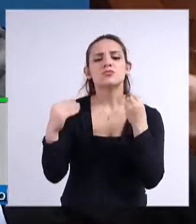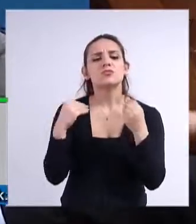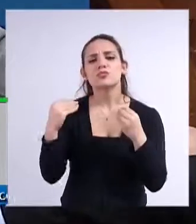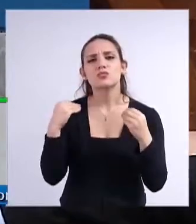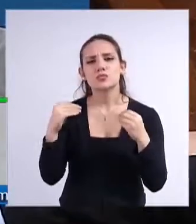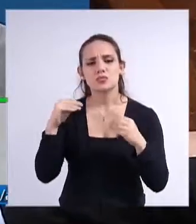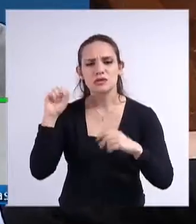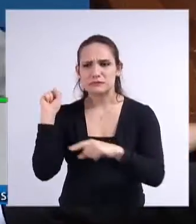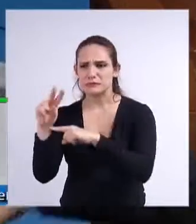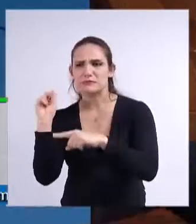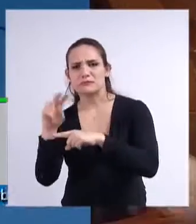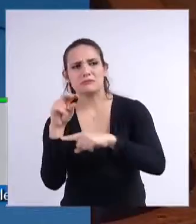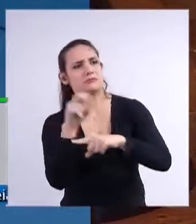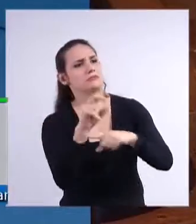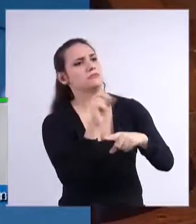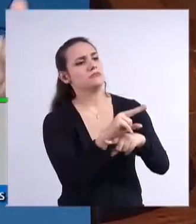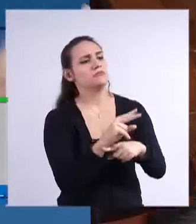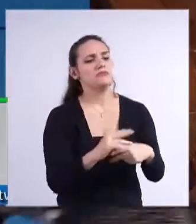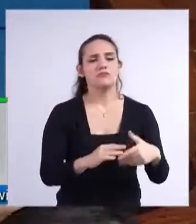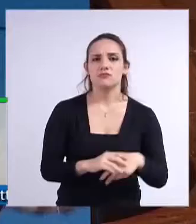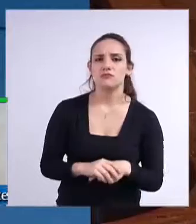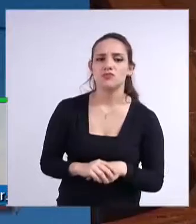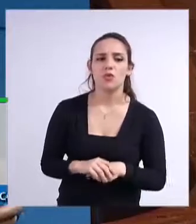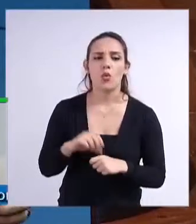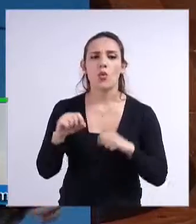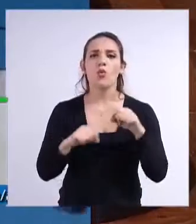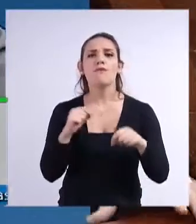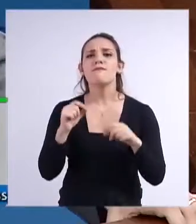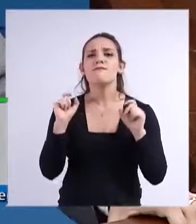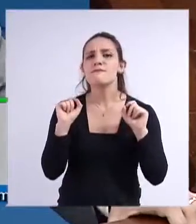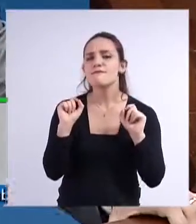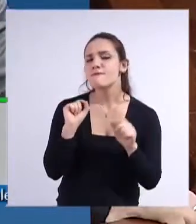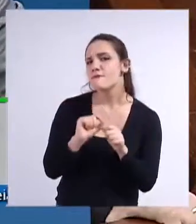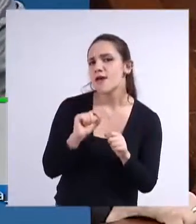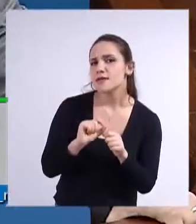de propagação e o que nós devemos fazer